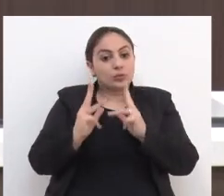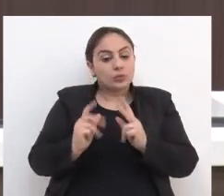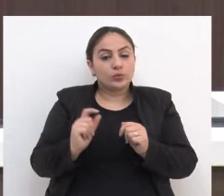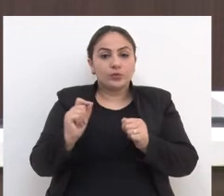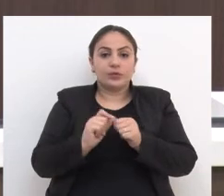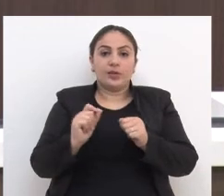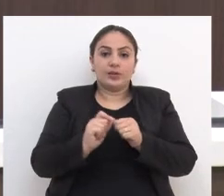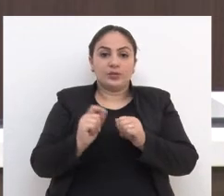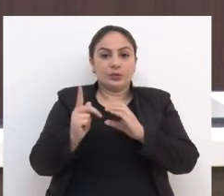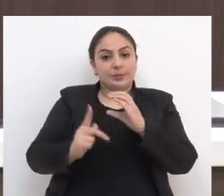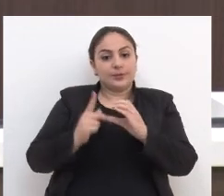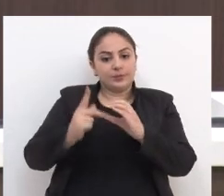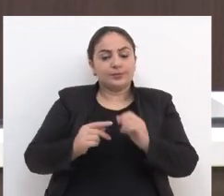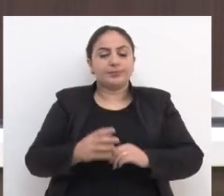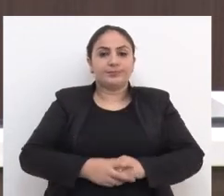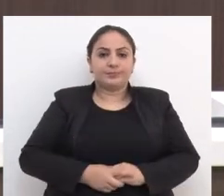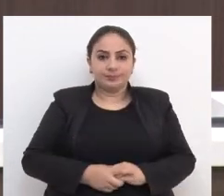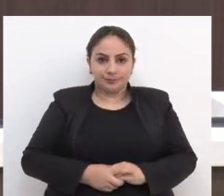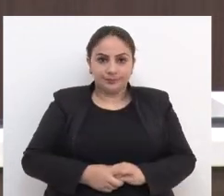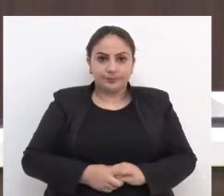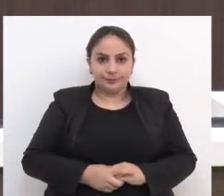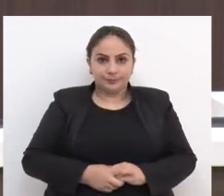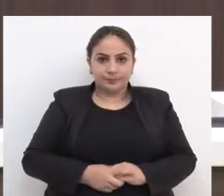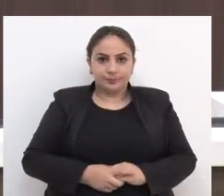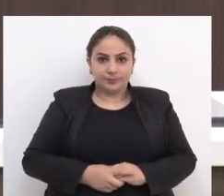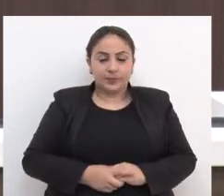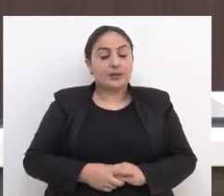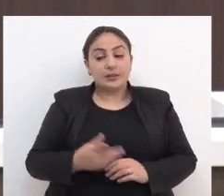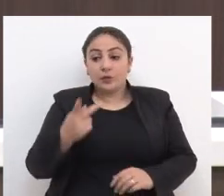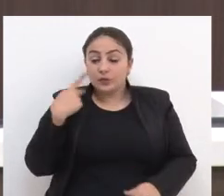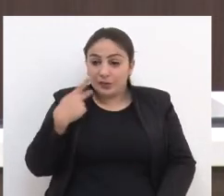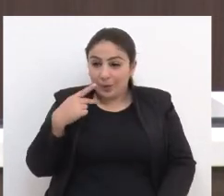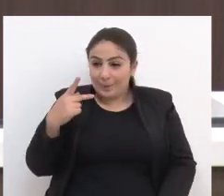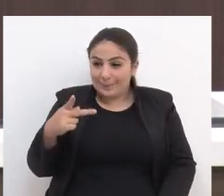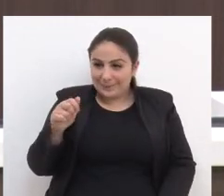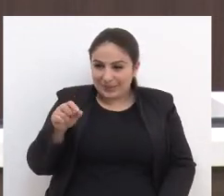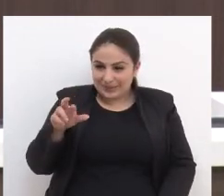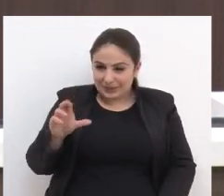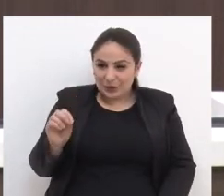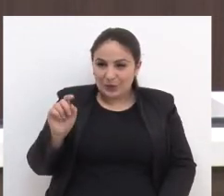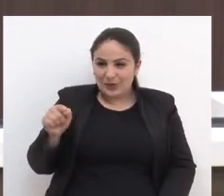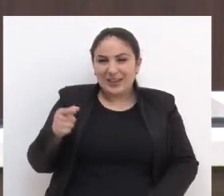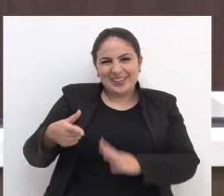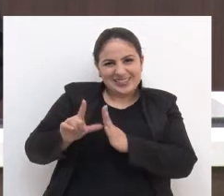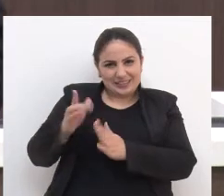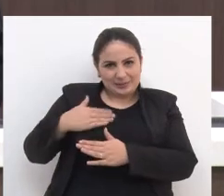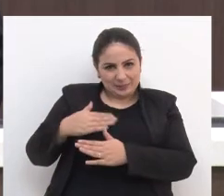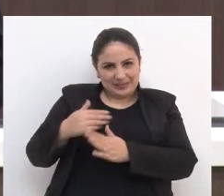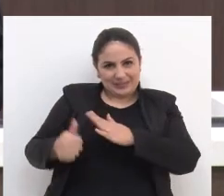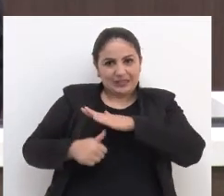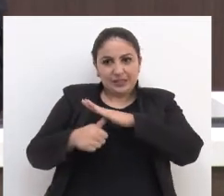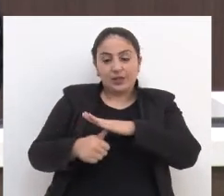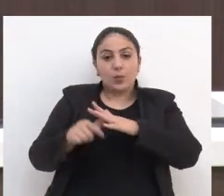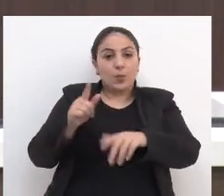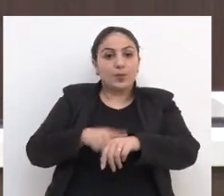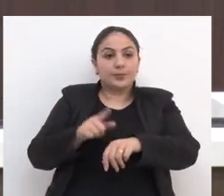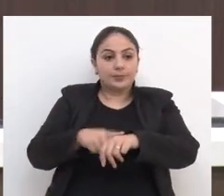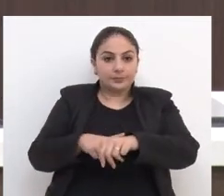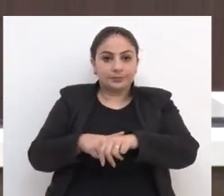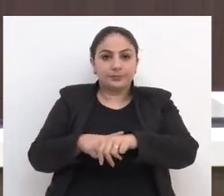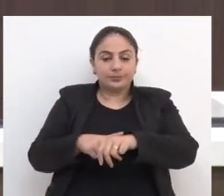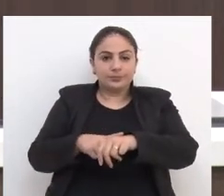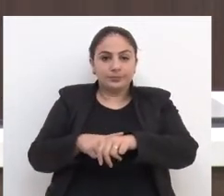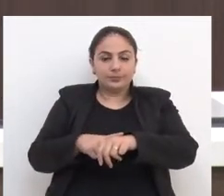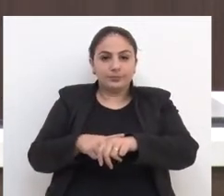na Câmara. E a partir do vereador Pedro Danelli, que me antecedeu na liderança, a partir